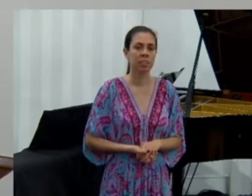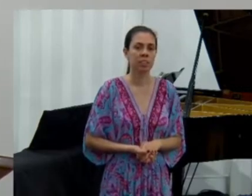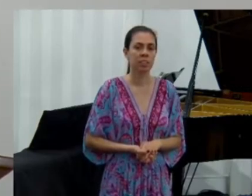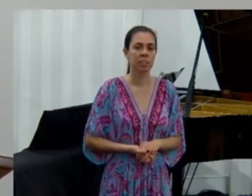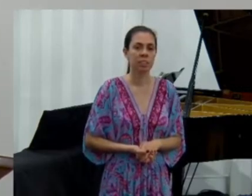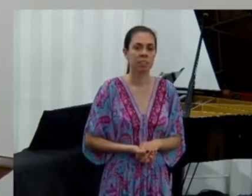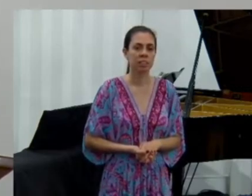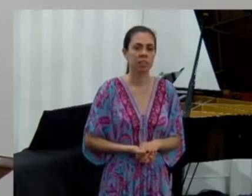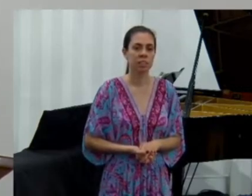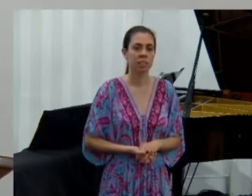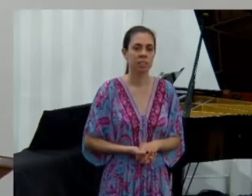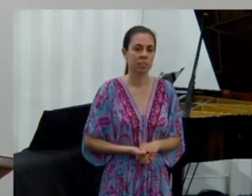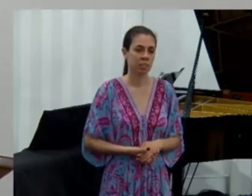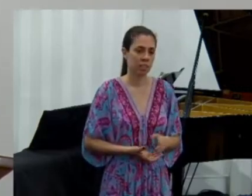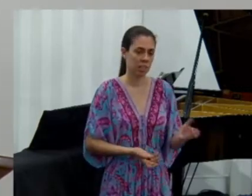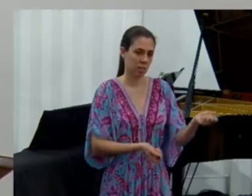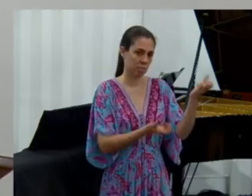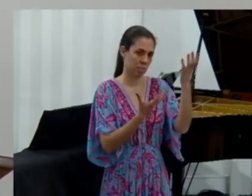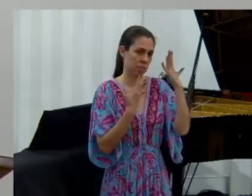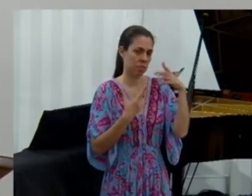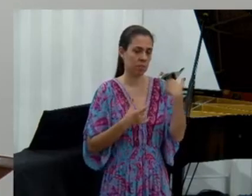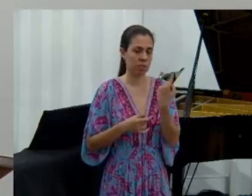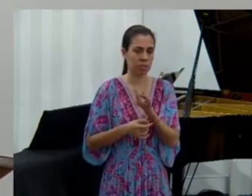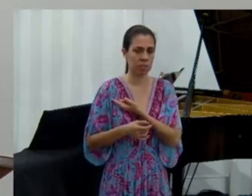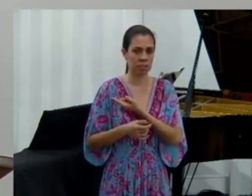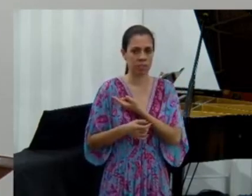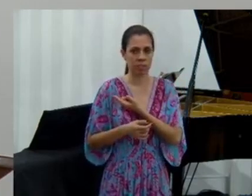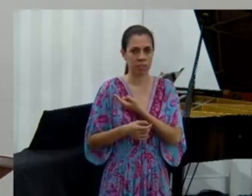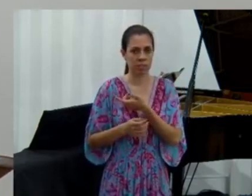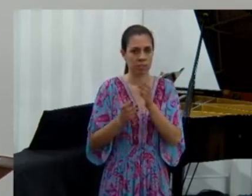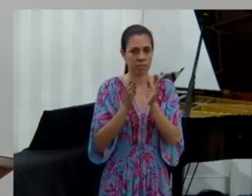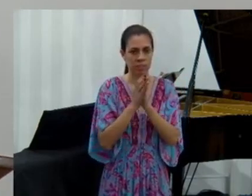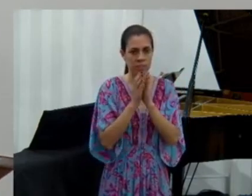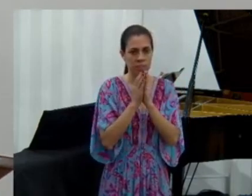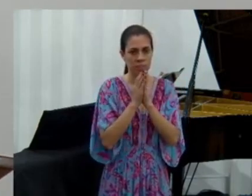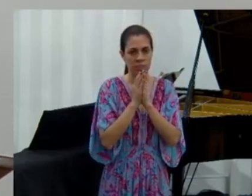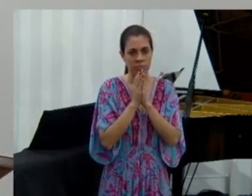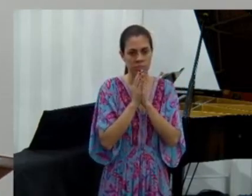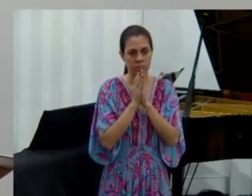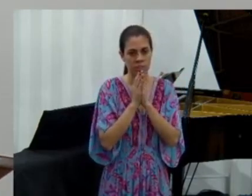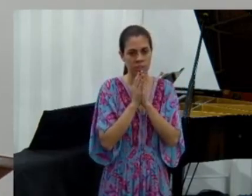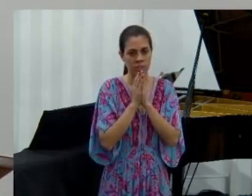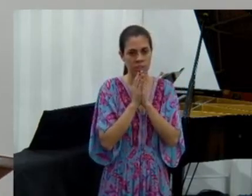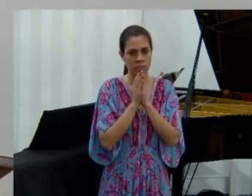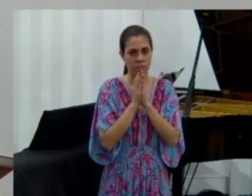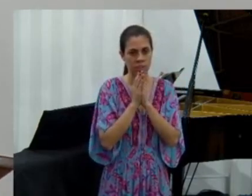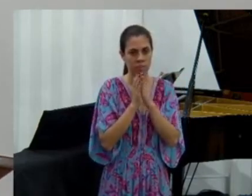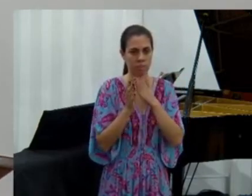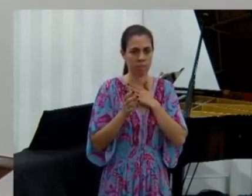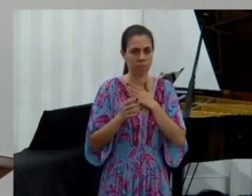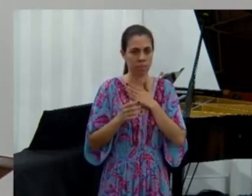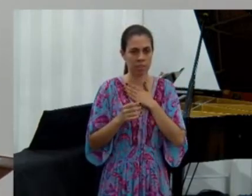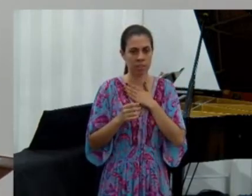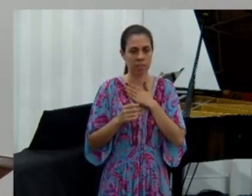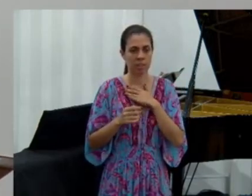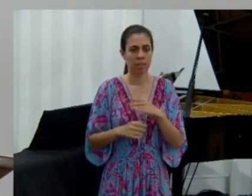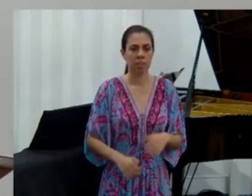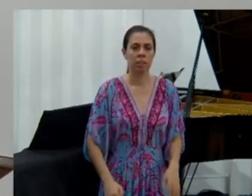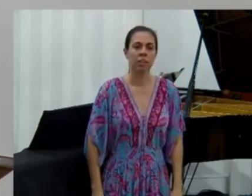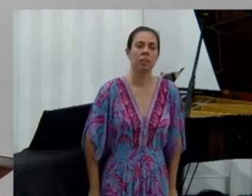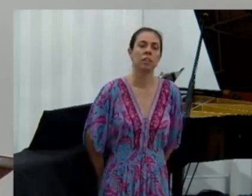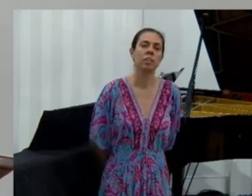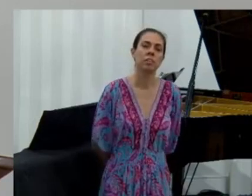Cristo Jesus, nos abençoe nessa caminhada. Essa é a minha oração, essa é a expectativa que nós temos, de